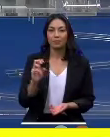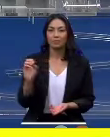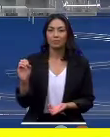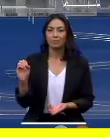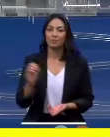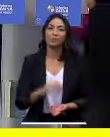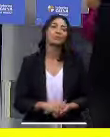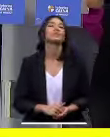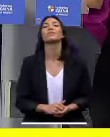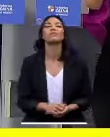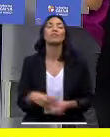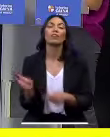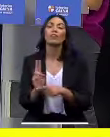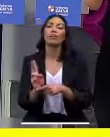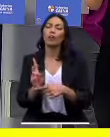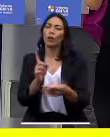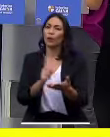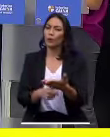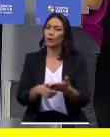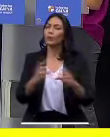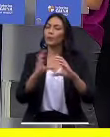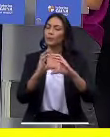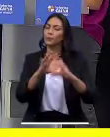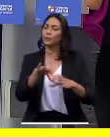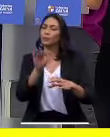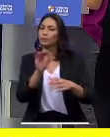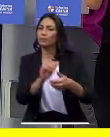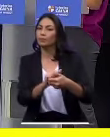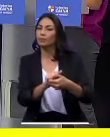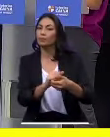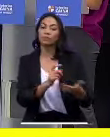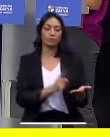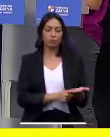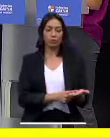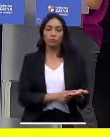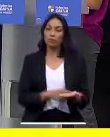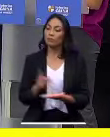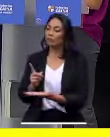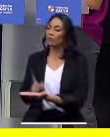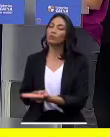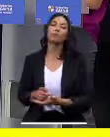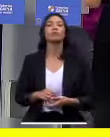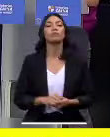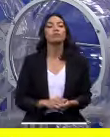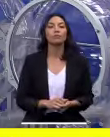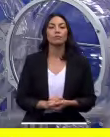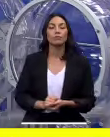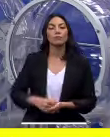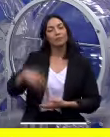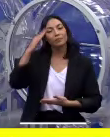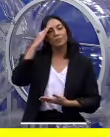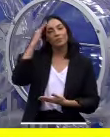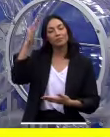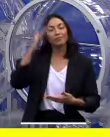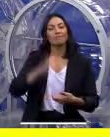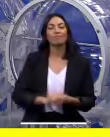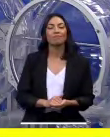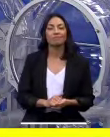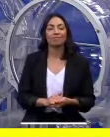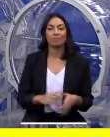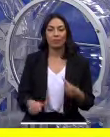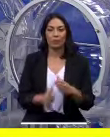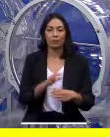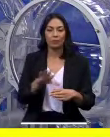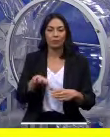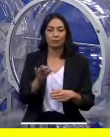50. As auditoras confirmam as bolas sorteadas? Sim, confirmo. Sim, confirmo. Muito obrigada. Primeira etapa